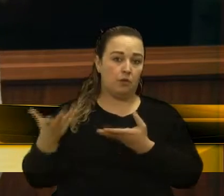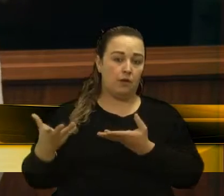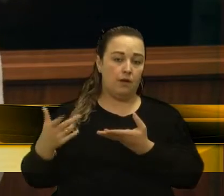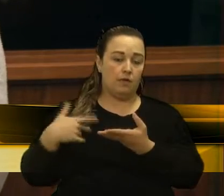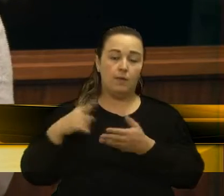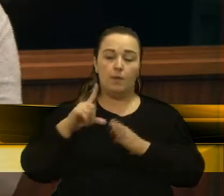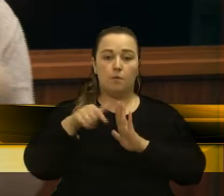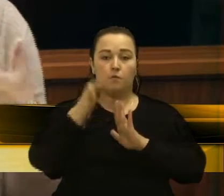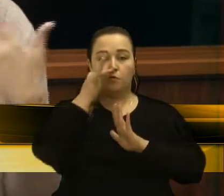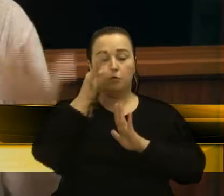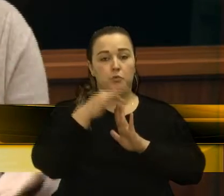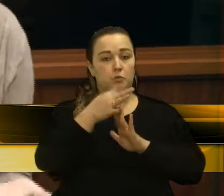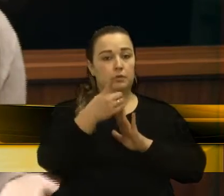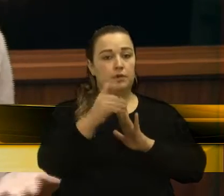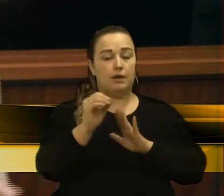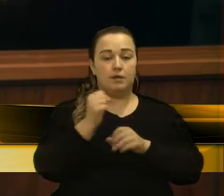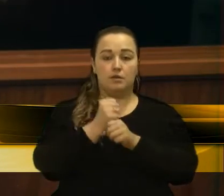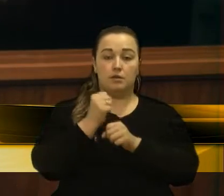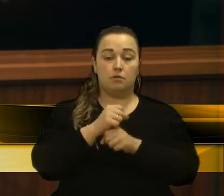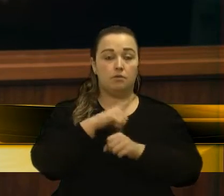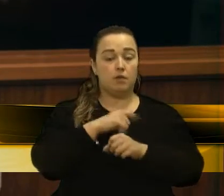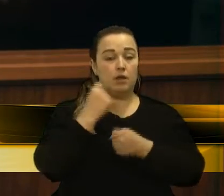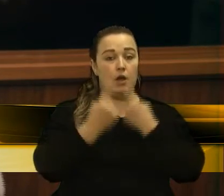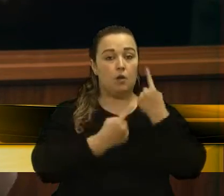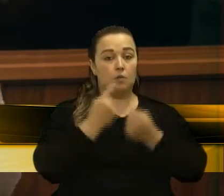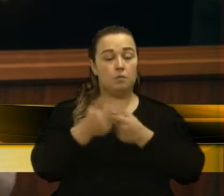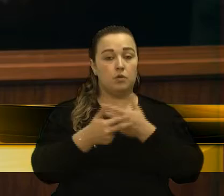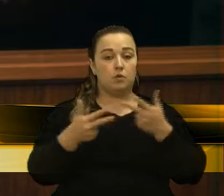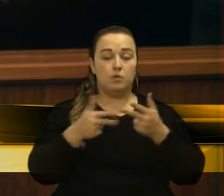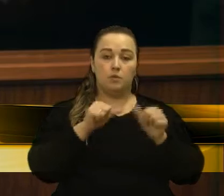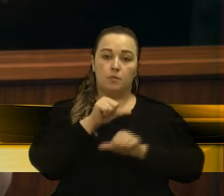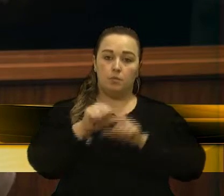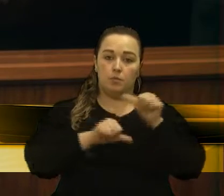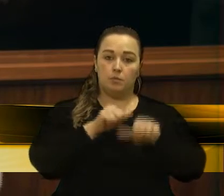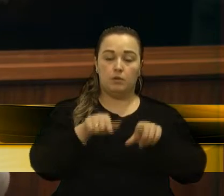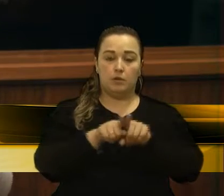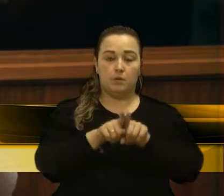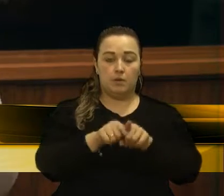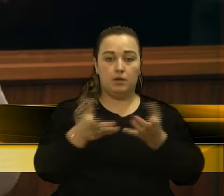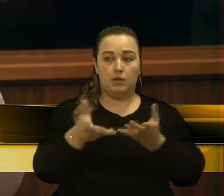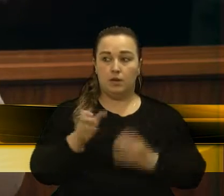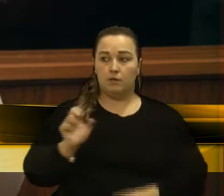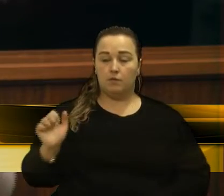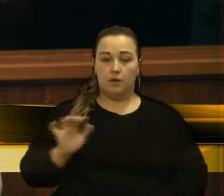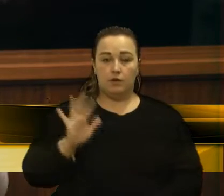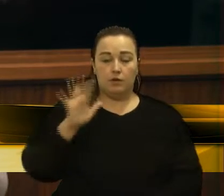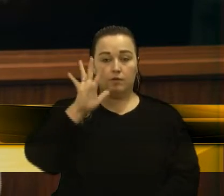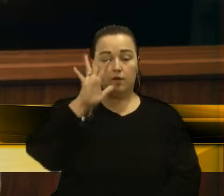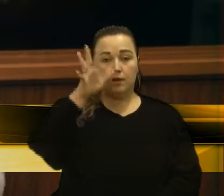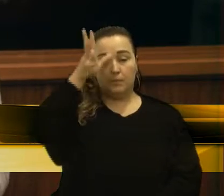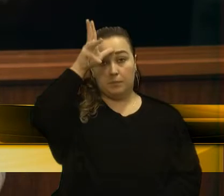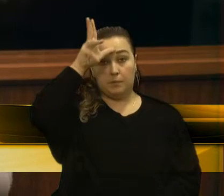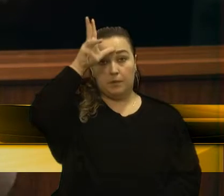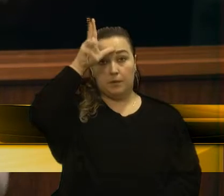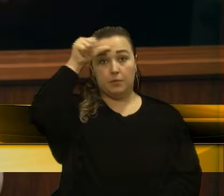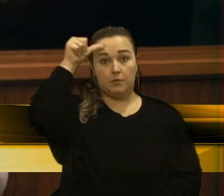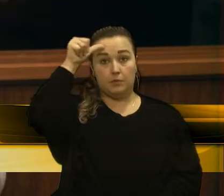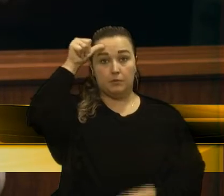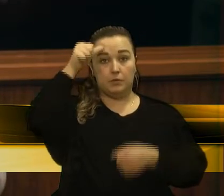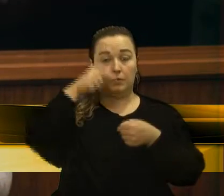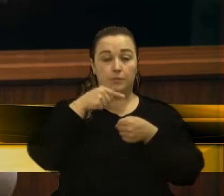a gente vai ter vários outros pontos para atualizar. Quero dizer também, reconhecer que a Prefeitura fez justiça